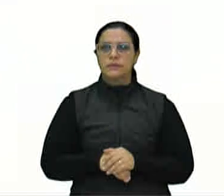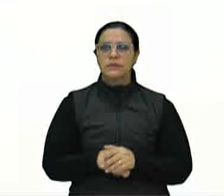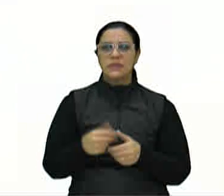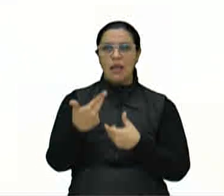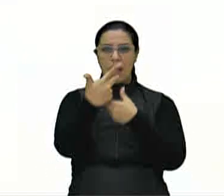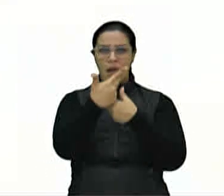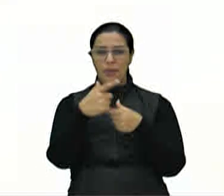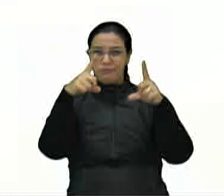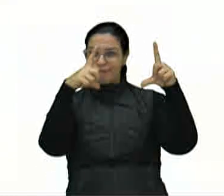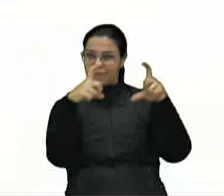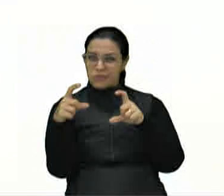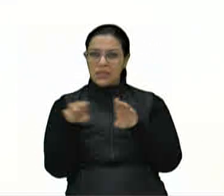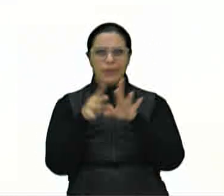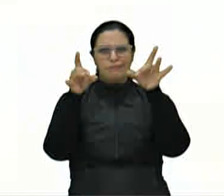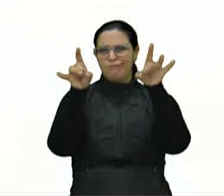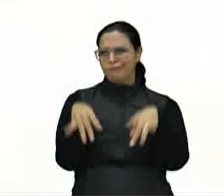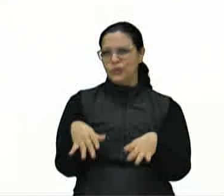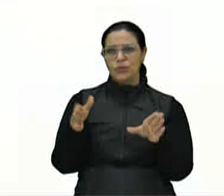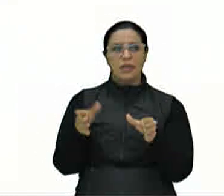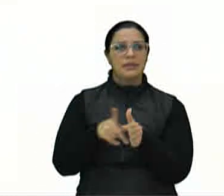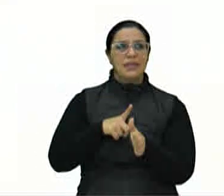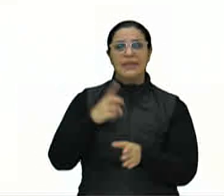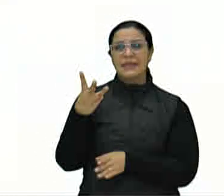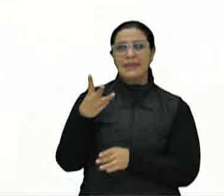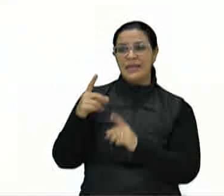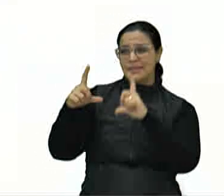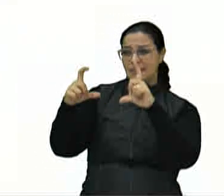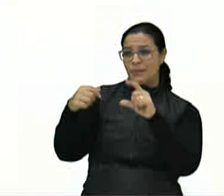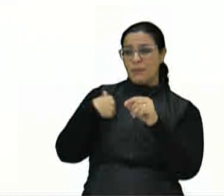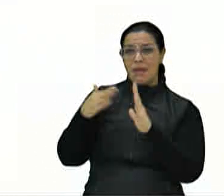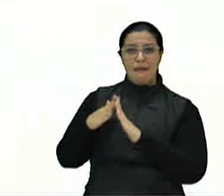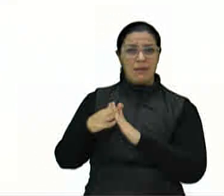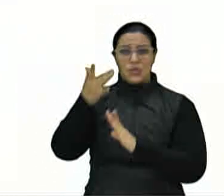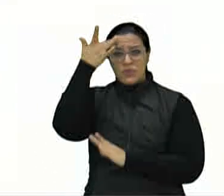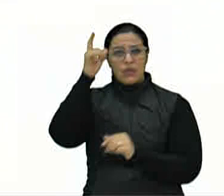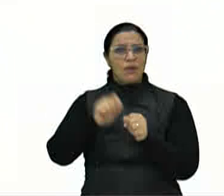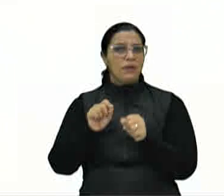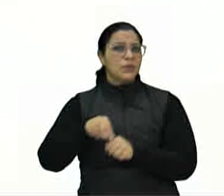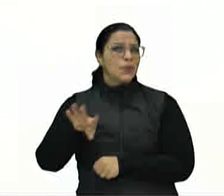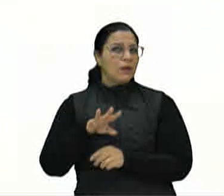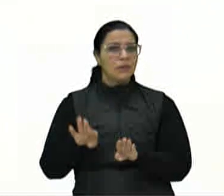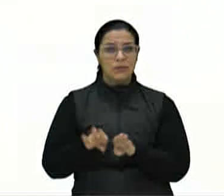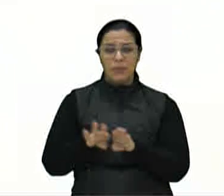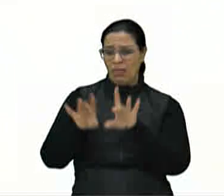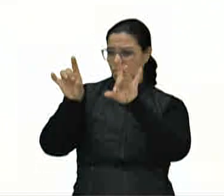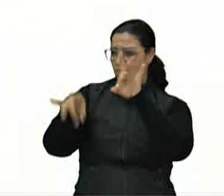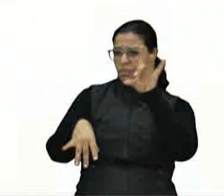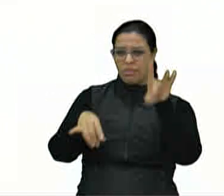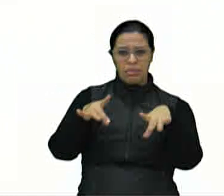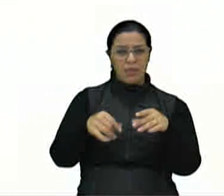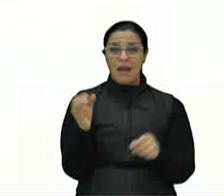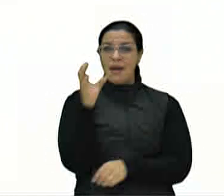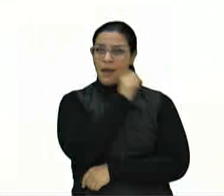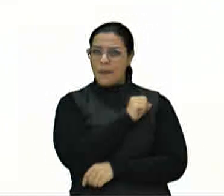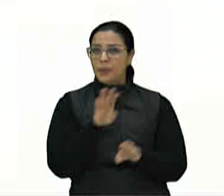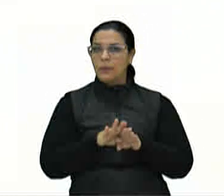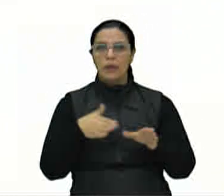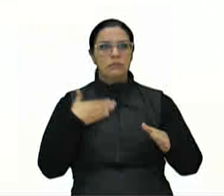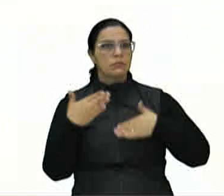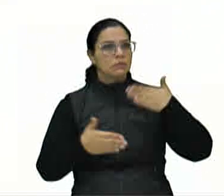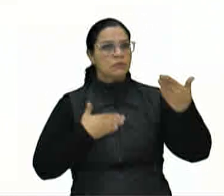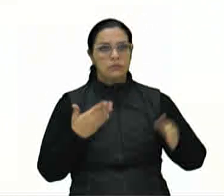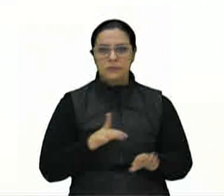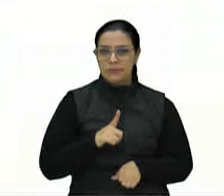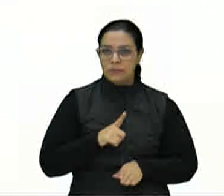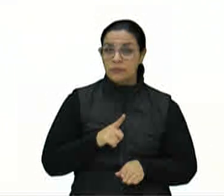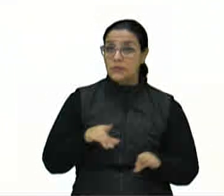câmeras fotográficas caem em desuso. Eu tenho umas 3 lá em casa, não sei o que eu faço com elas. São descartados com uma velocidade